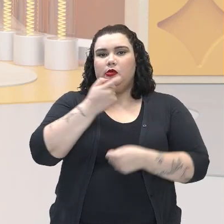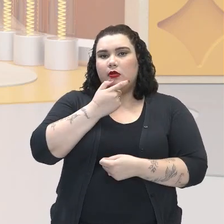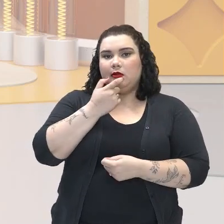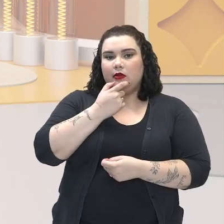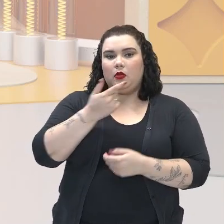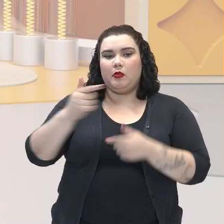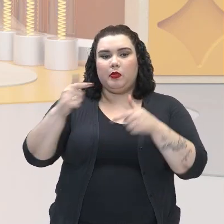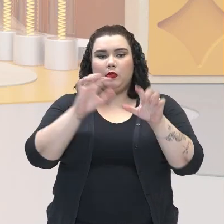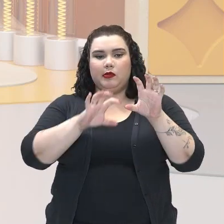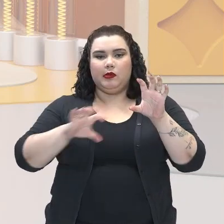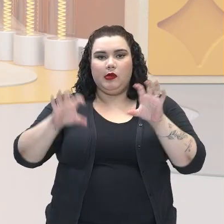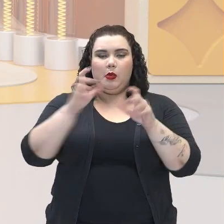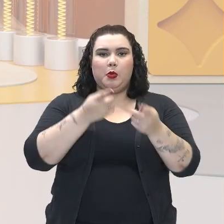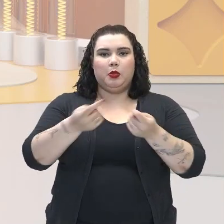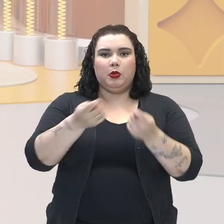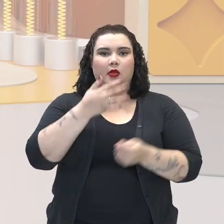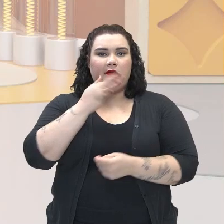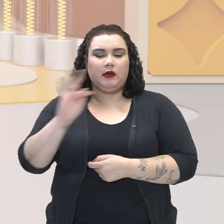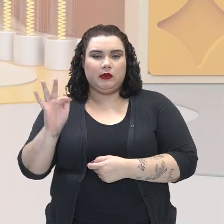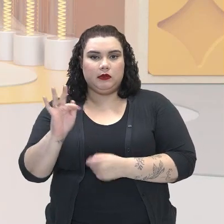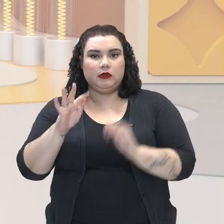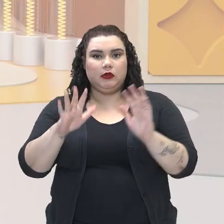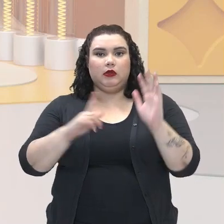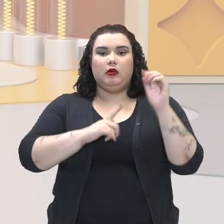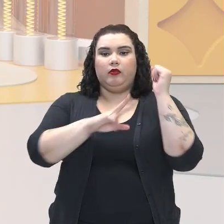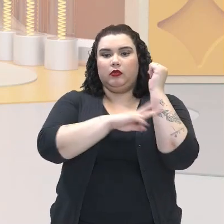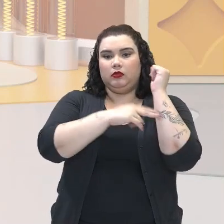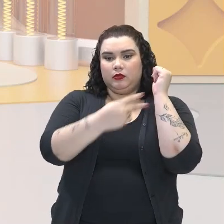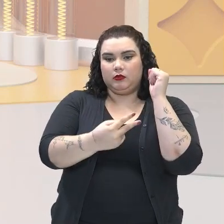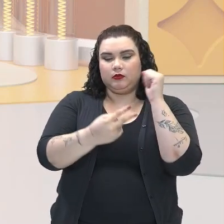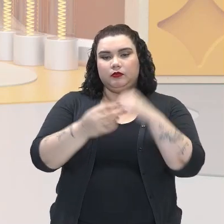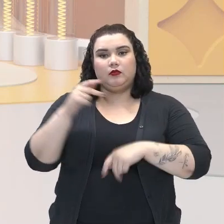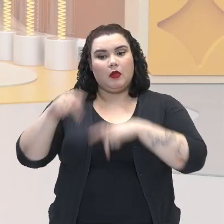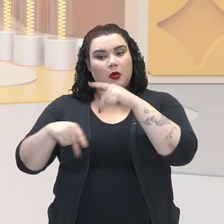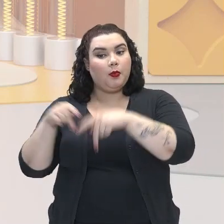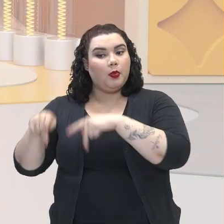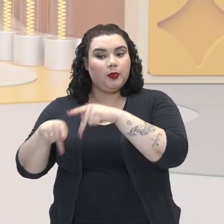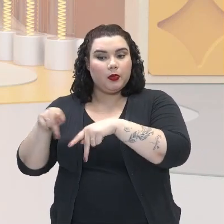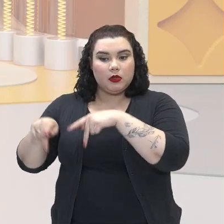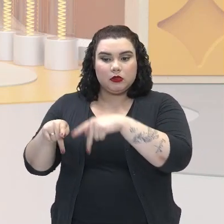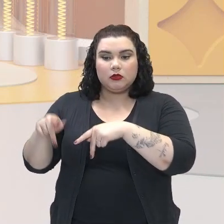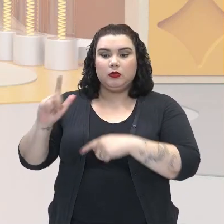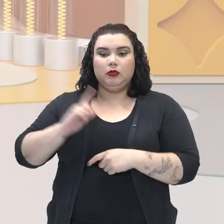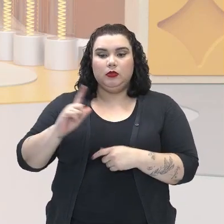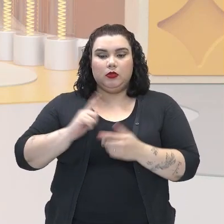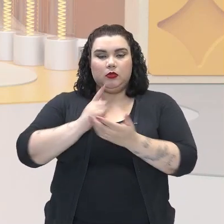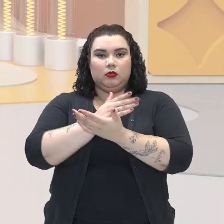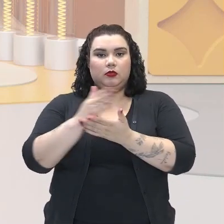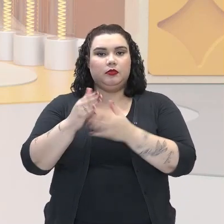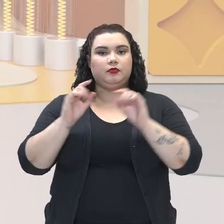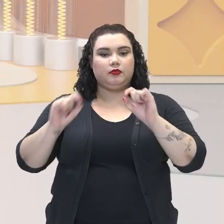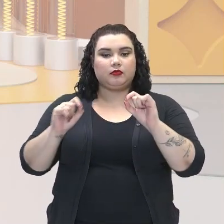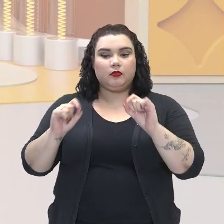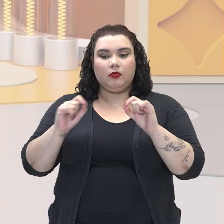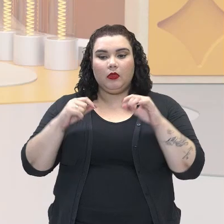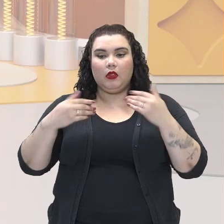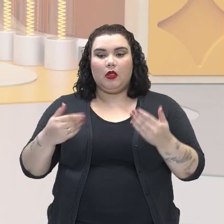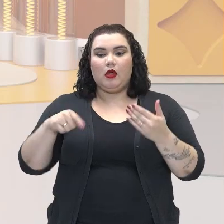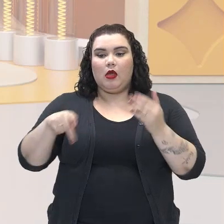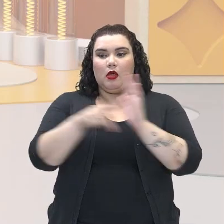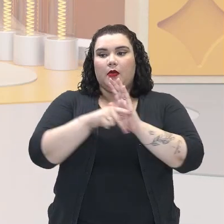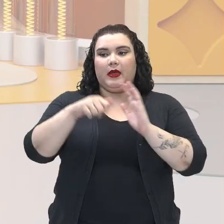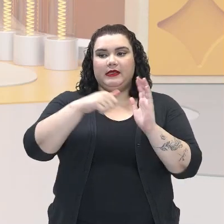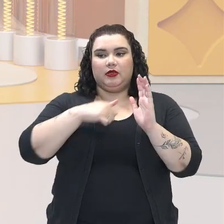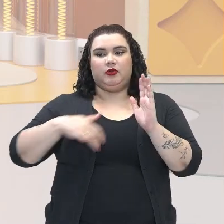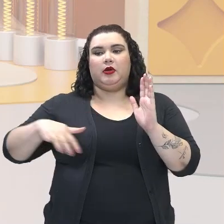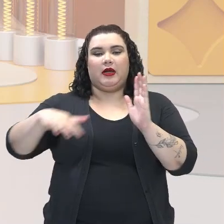França, né, teve uma consequência na população, né, que começou, por exemplo, a falar o idioma daquelas áreas lá,